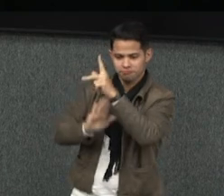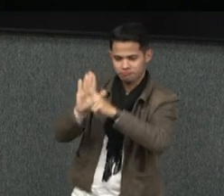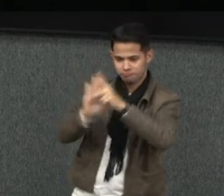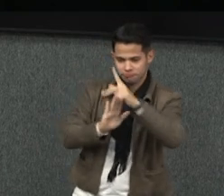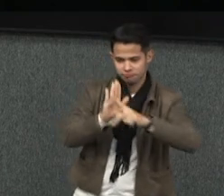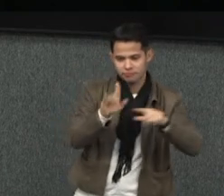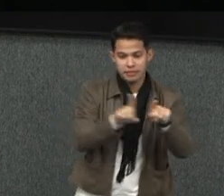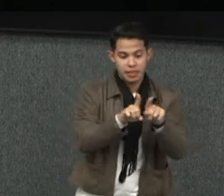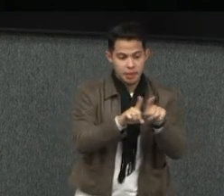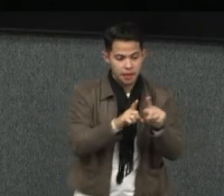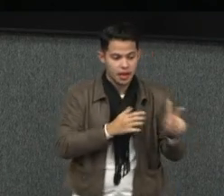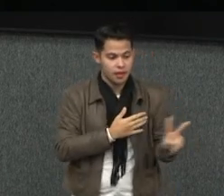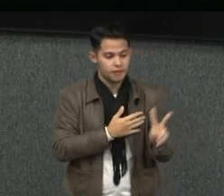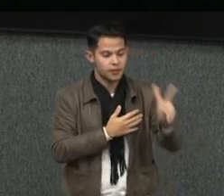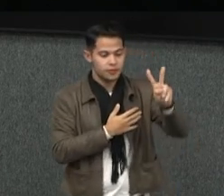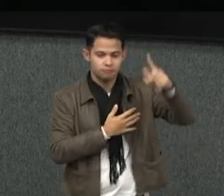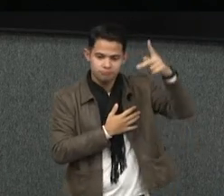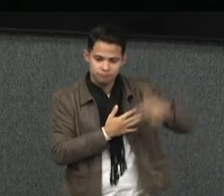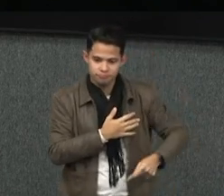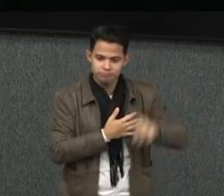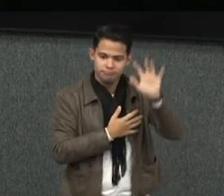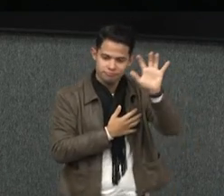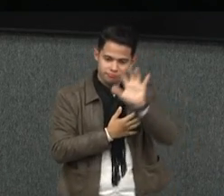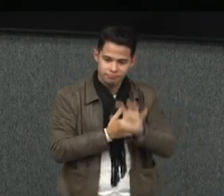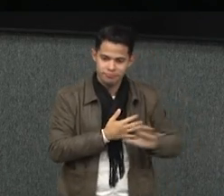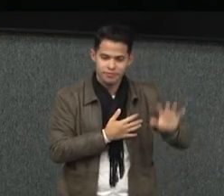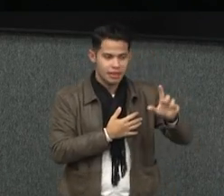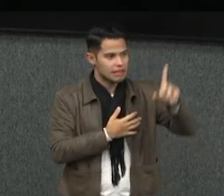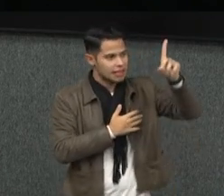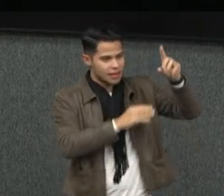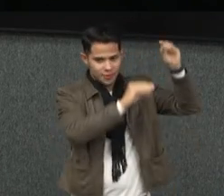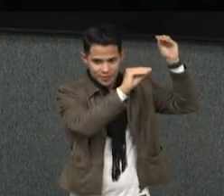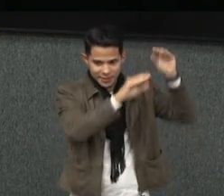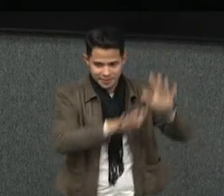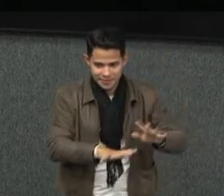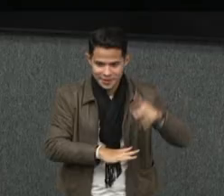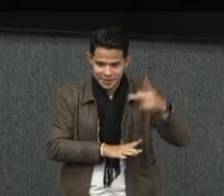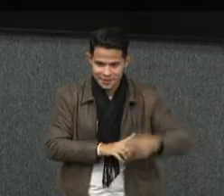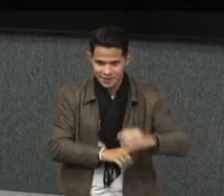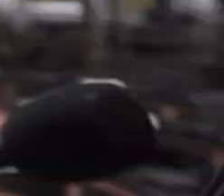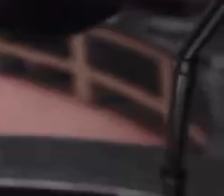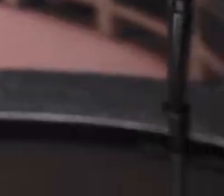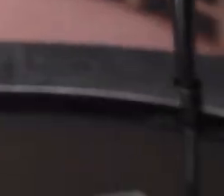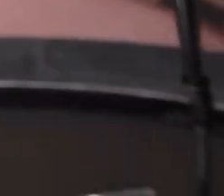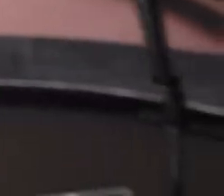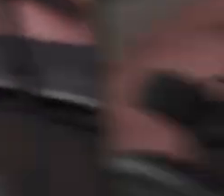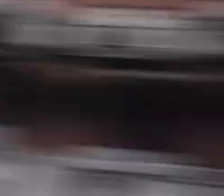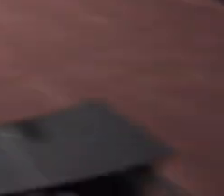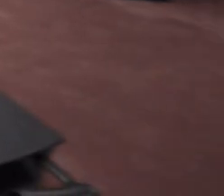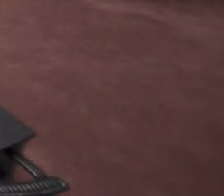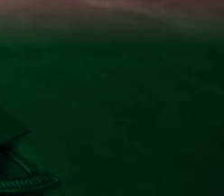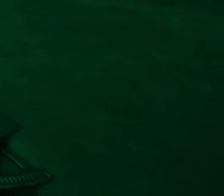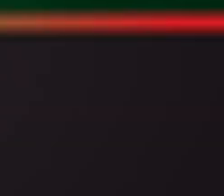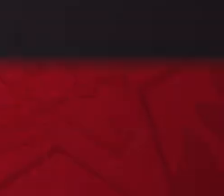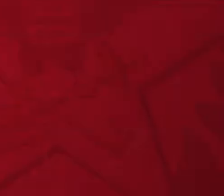valorização da nossa região. Que Deus abençoe nossa Santa Catarina e a nossa região sul. Obrigado, presidente. Música.